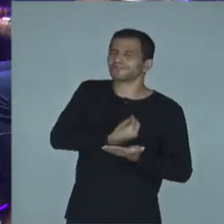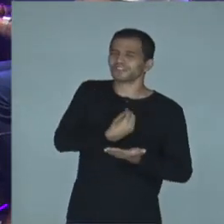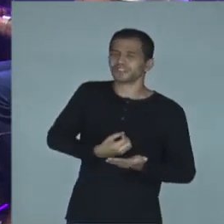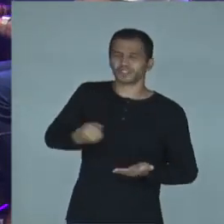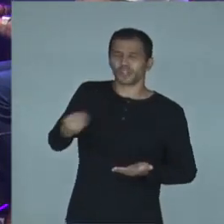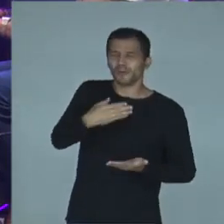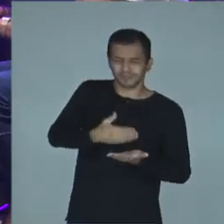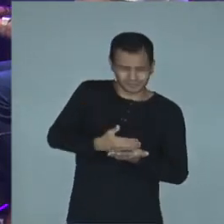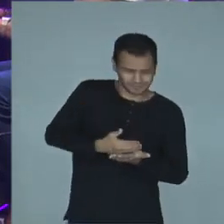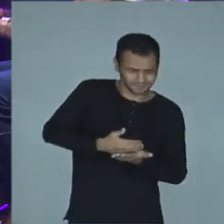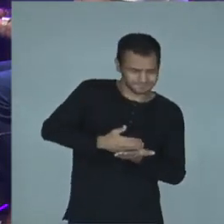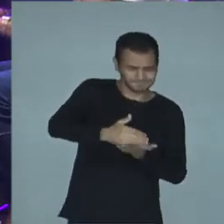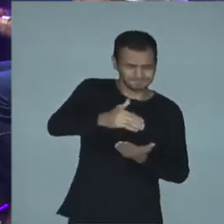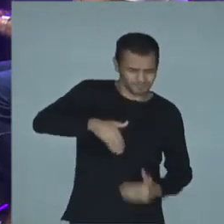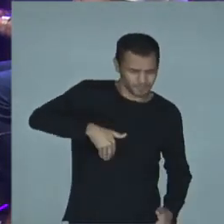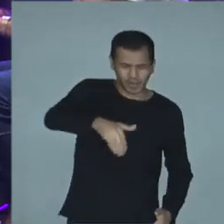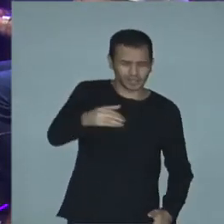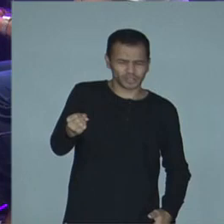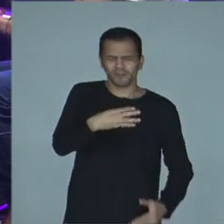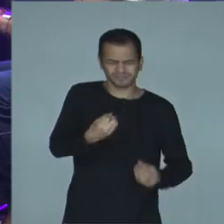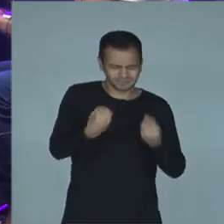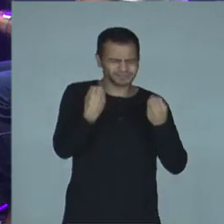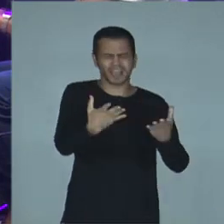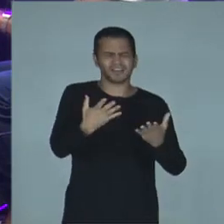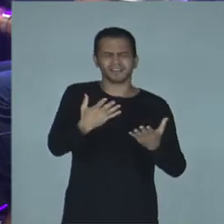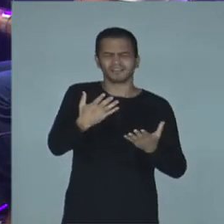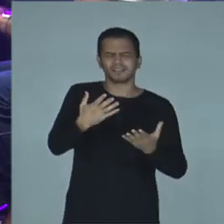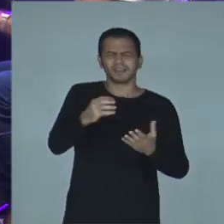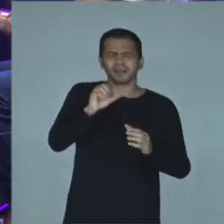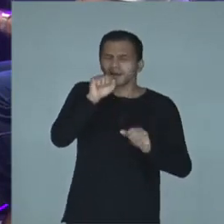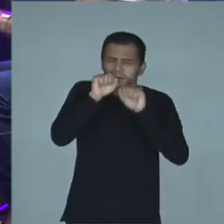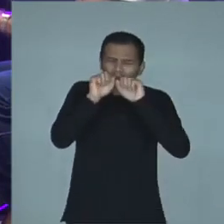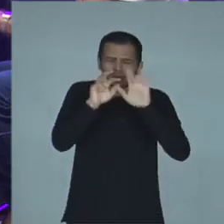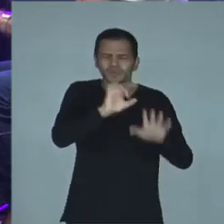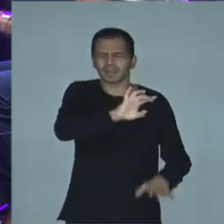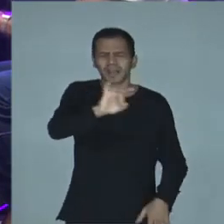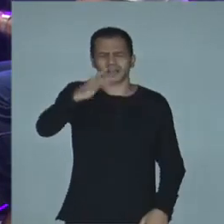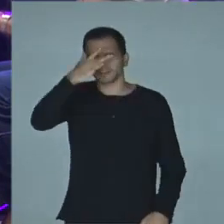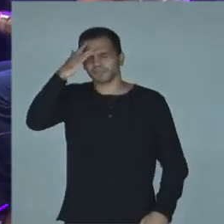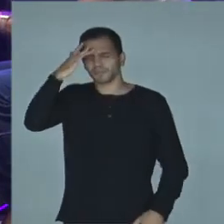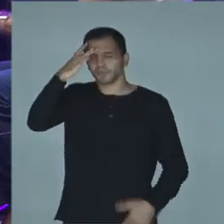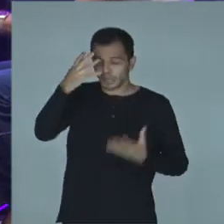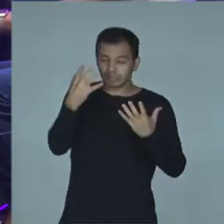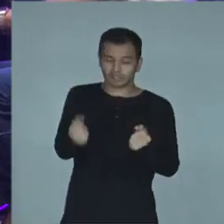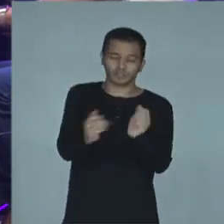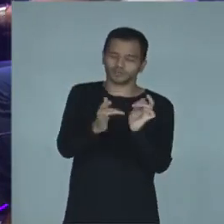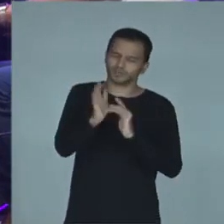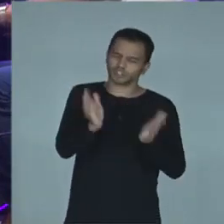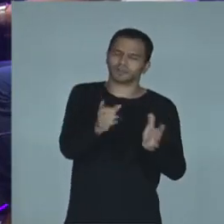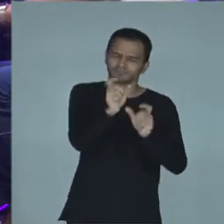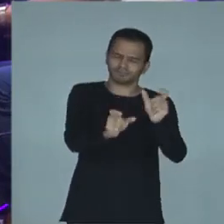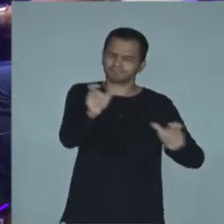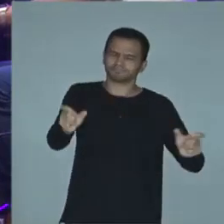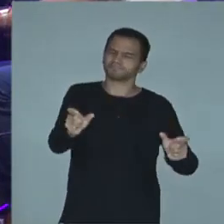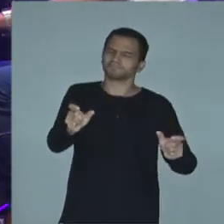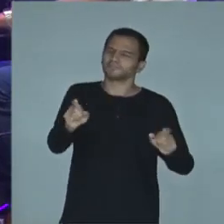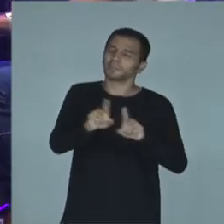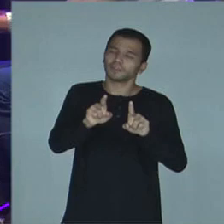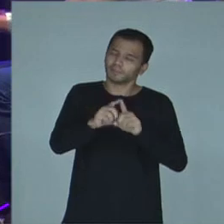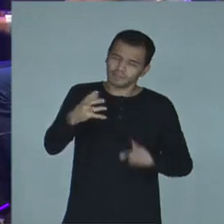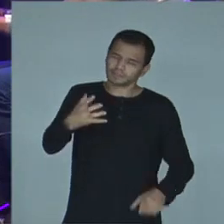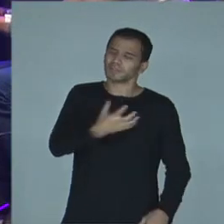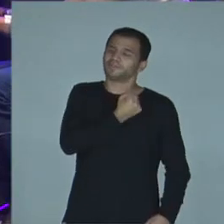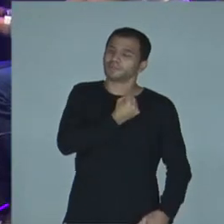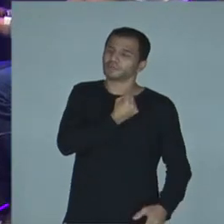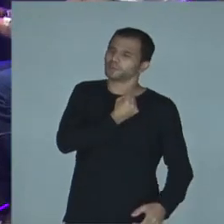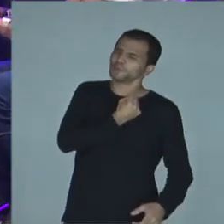decidiu hoje vivendo o novo de Deus recebendo Jesus como Senhor da vida como salvador